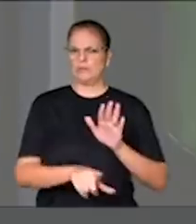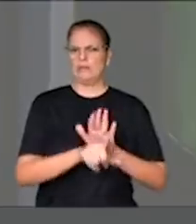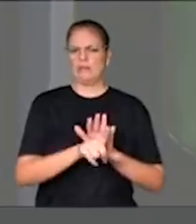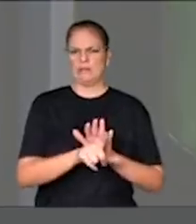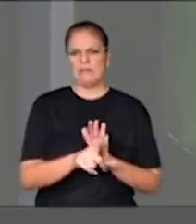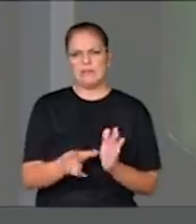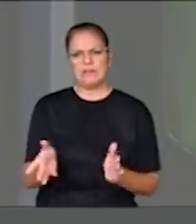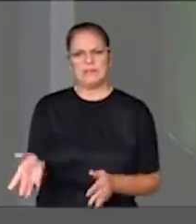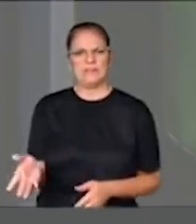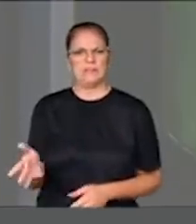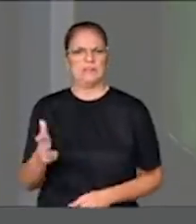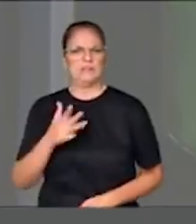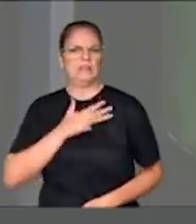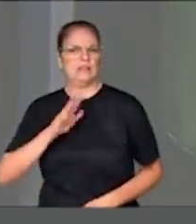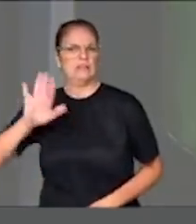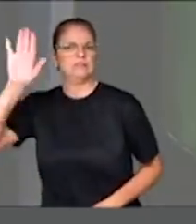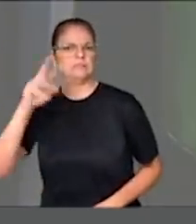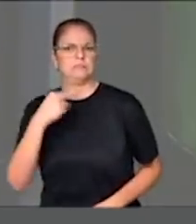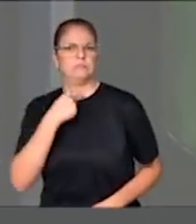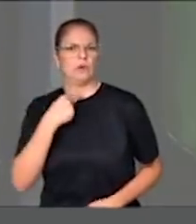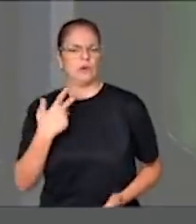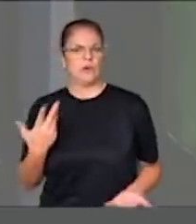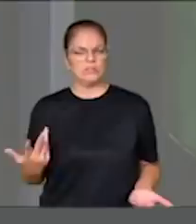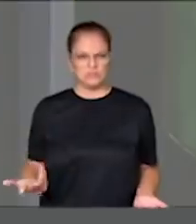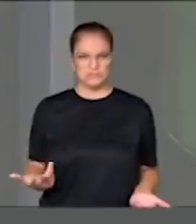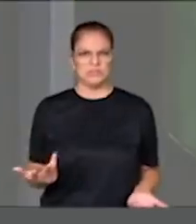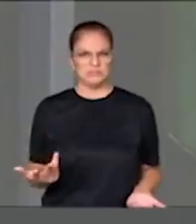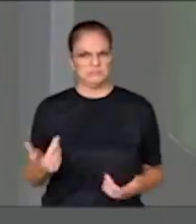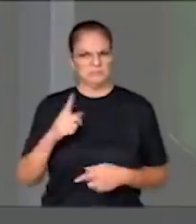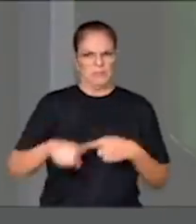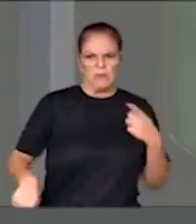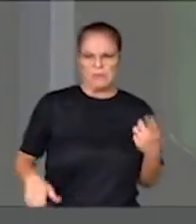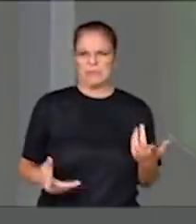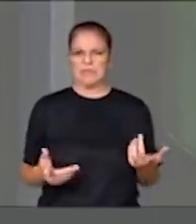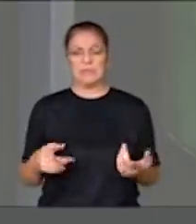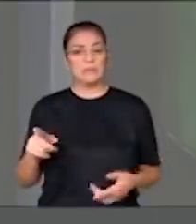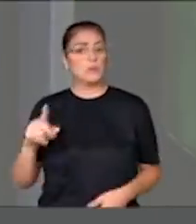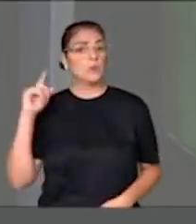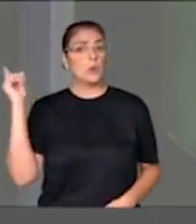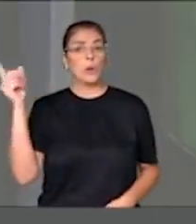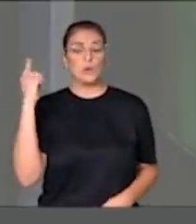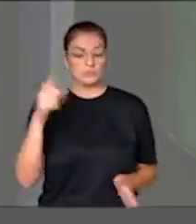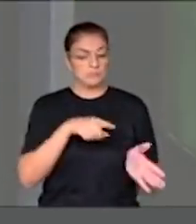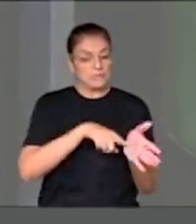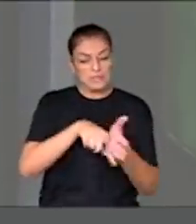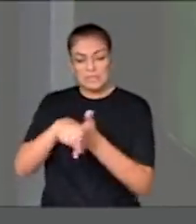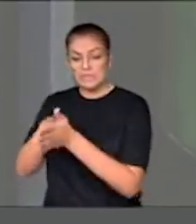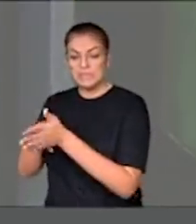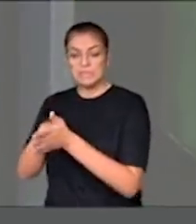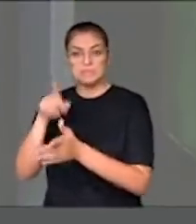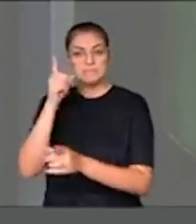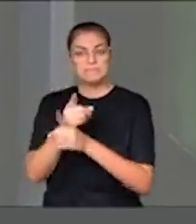candidatura do ex presidente lula que era em todas as pesquisas considerado